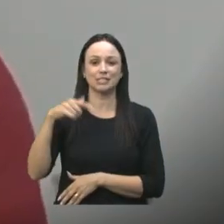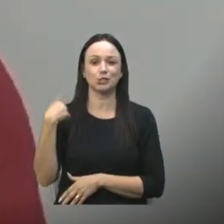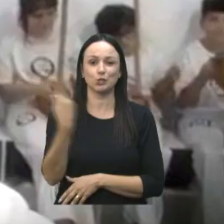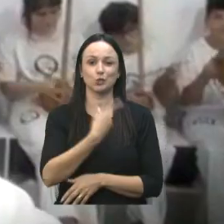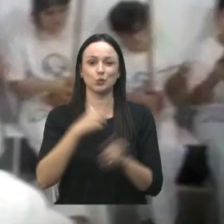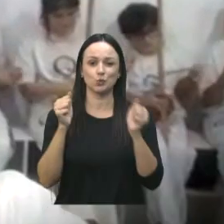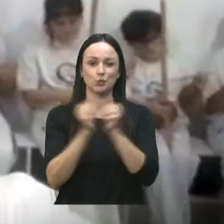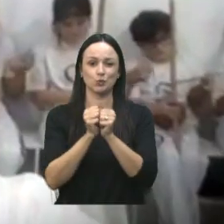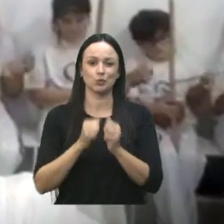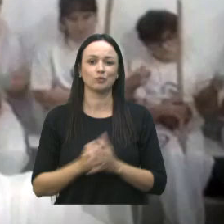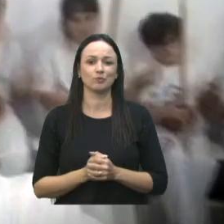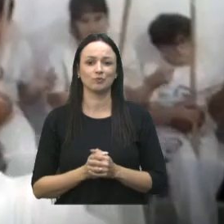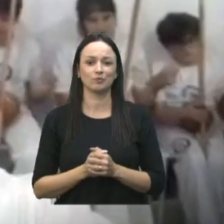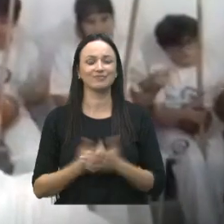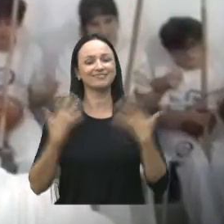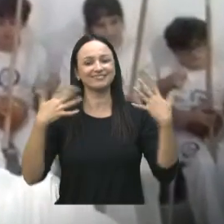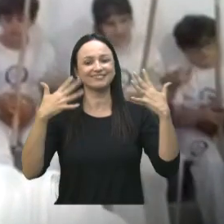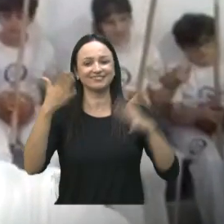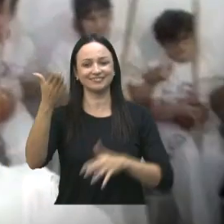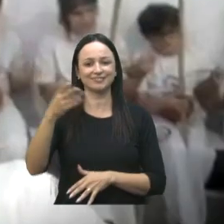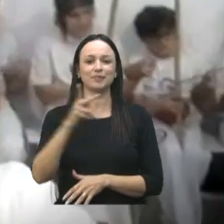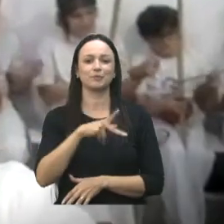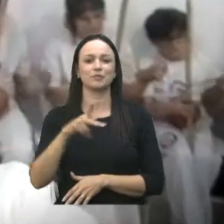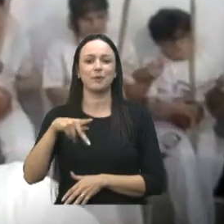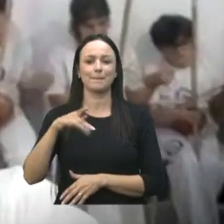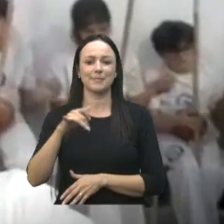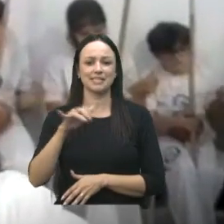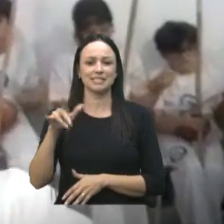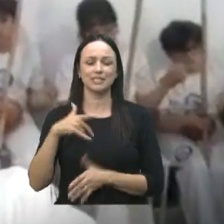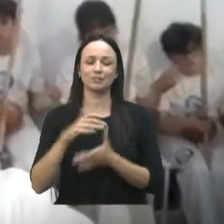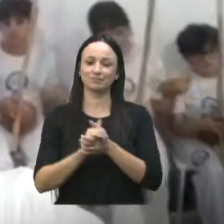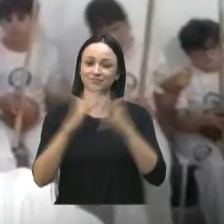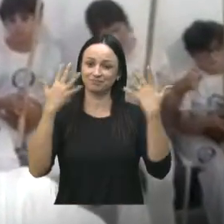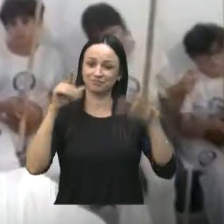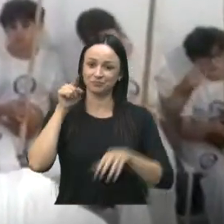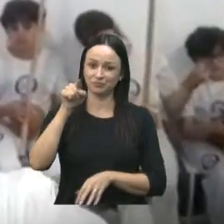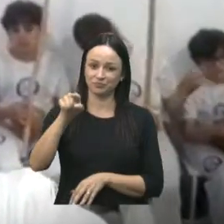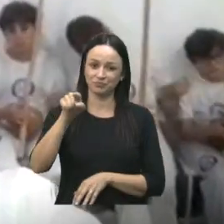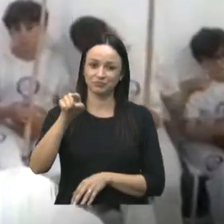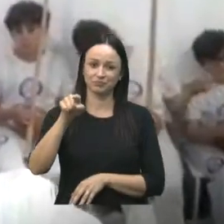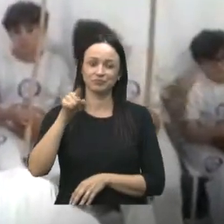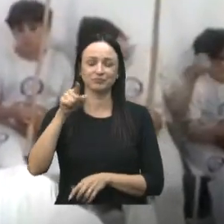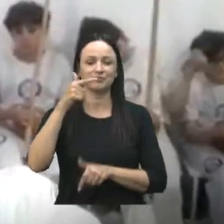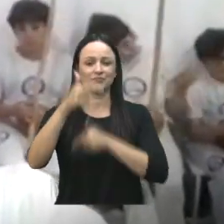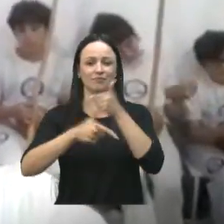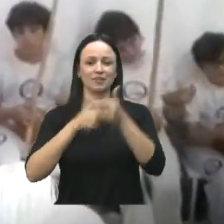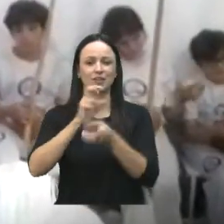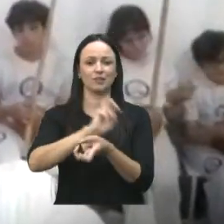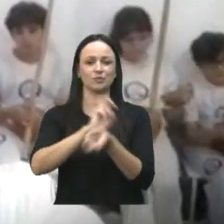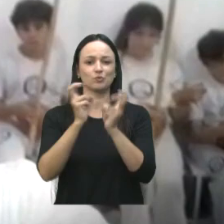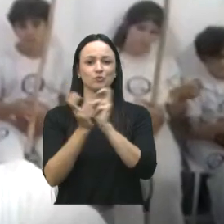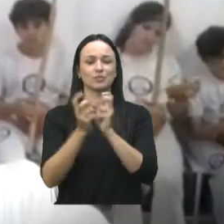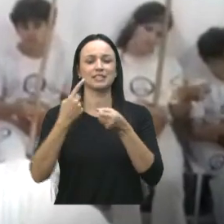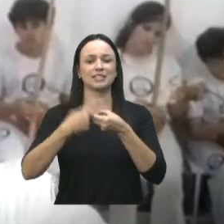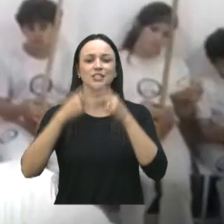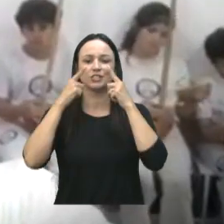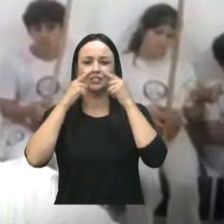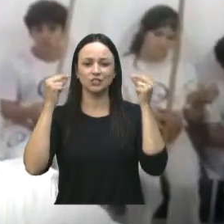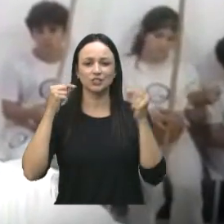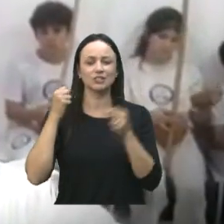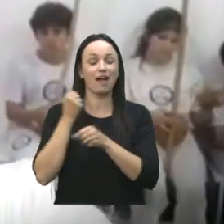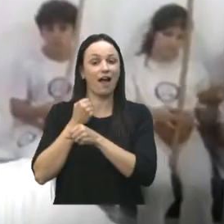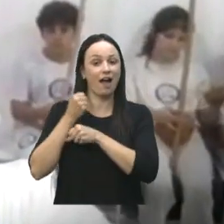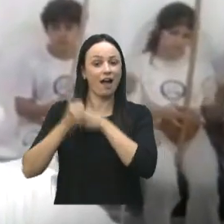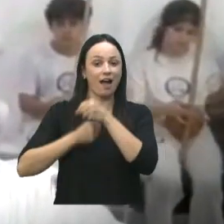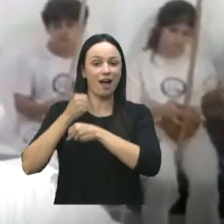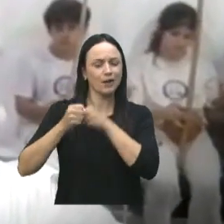juntos. Salve, mestre Pezinho. Passando para parabenizar você pelo trabalho da capoeira em Jaú, todos esses anos aí